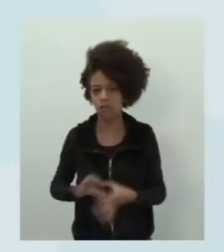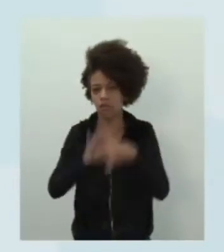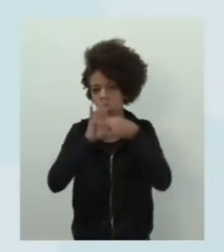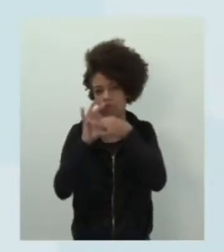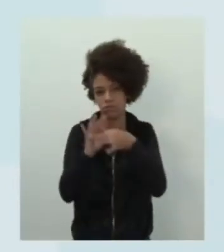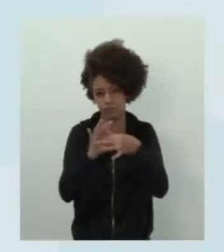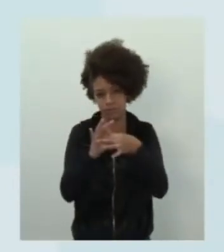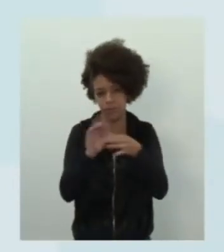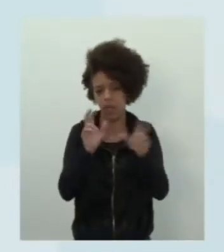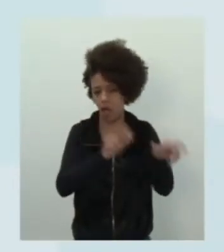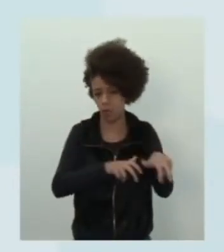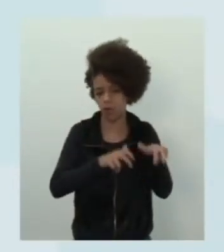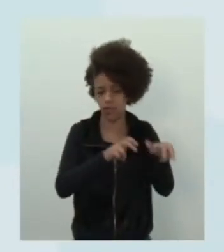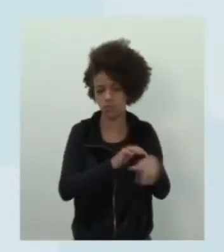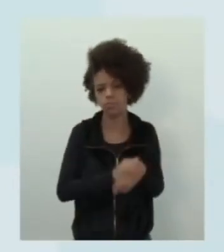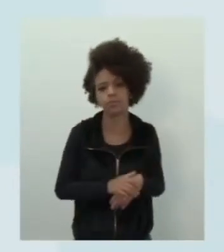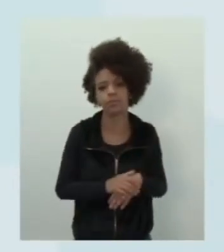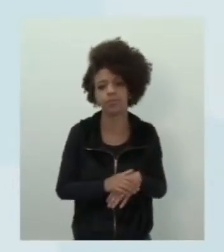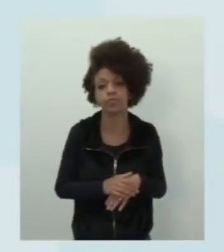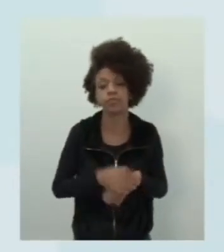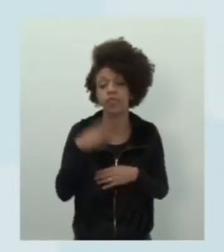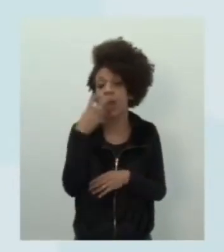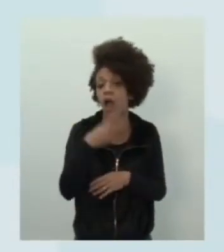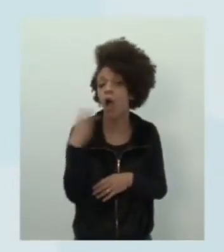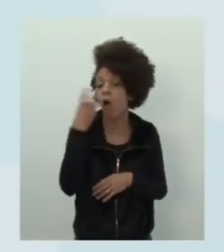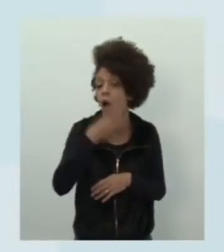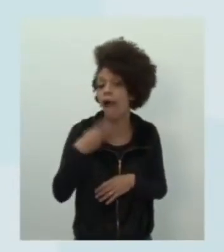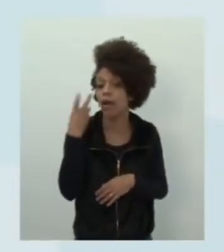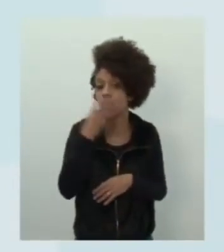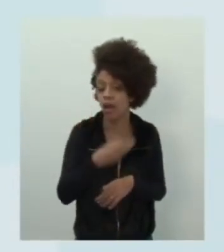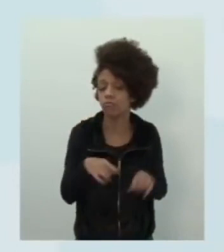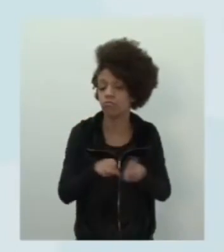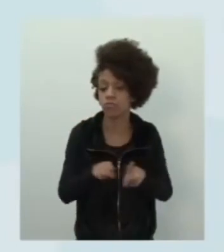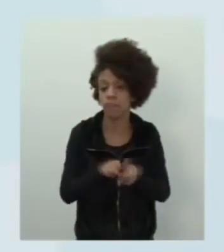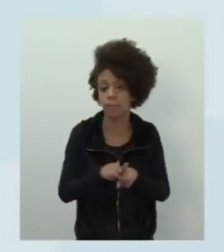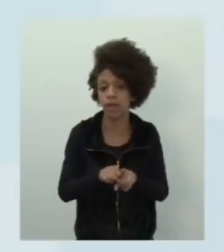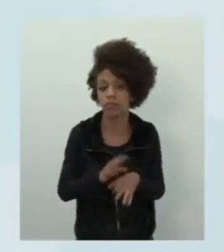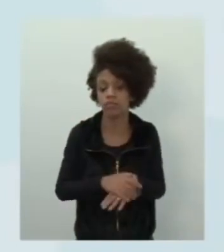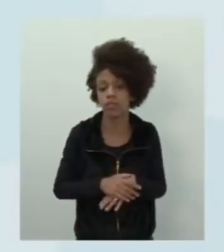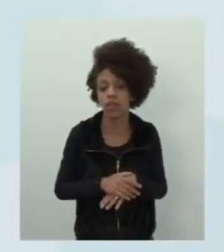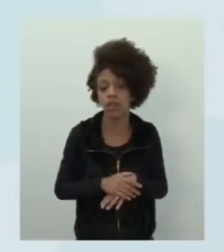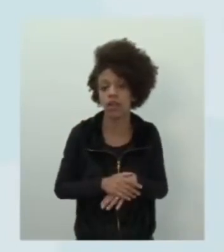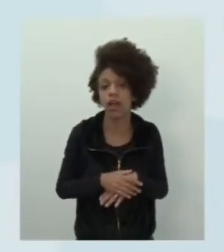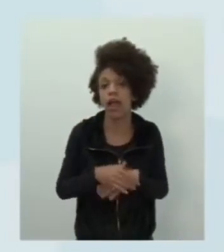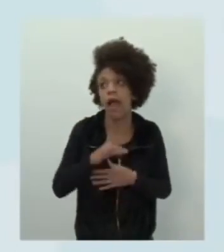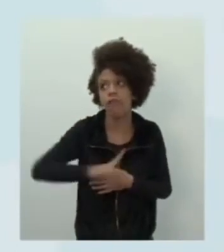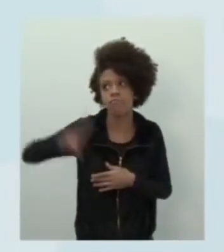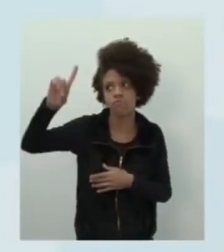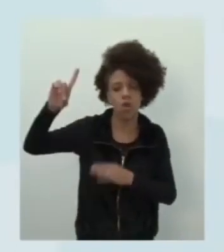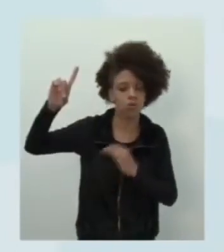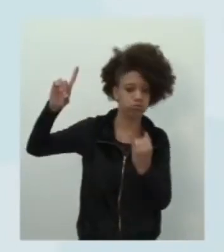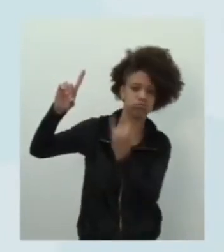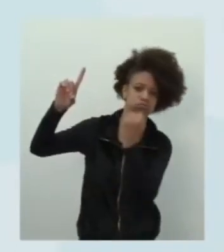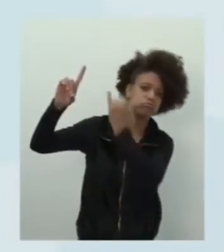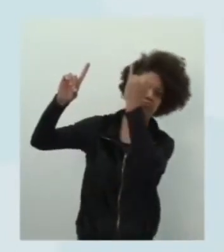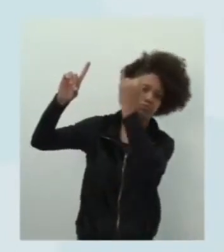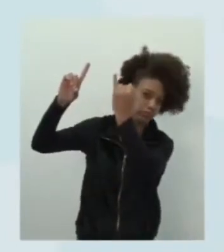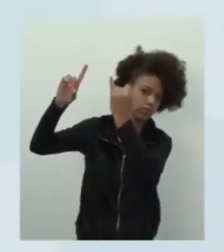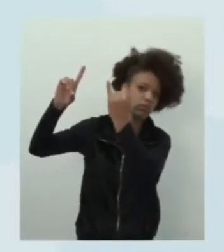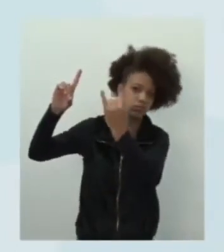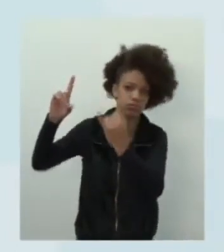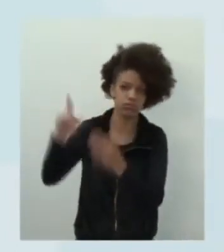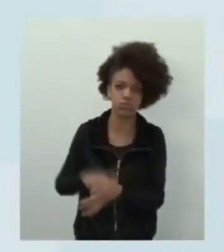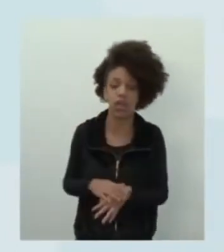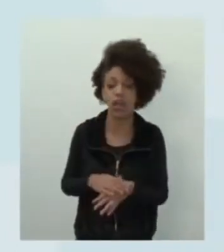ao campo. A influência da tradição oral, né? Ibérica, Deus é o elemento mais importante do poema e